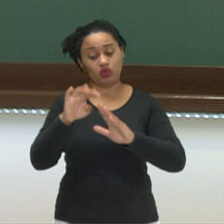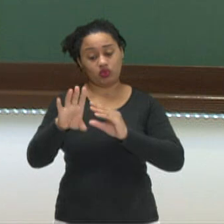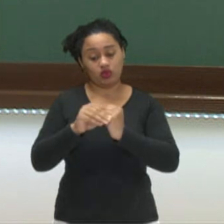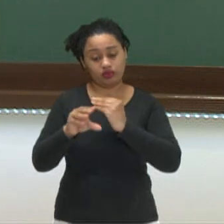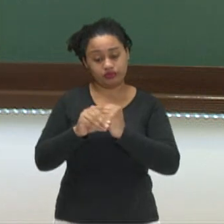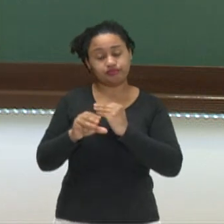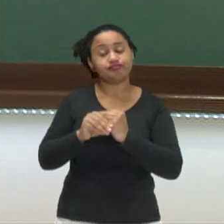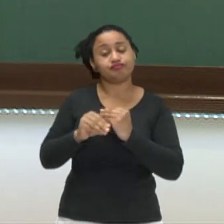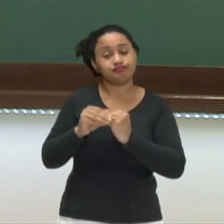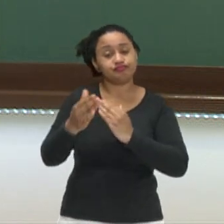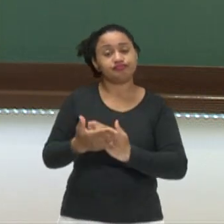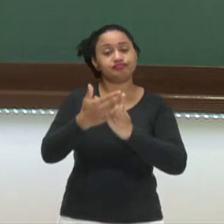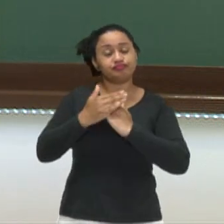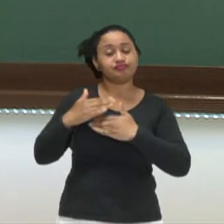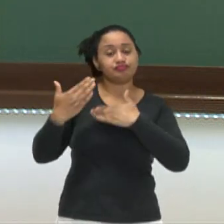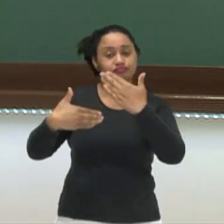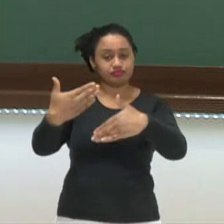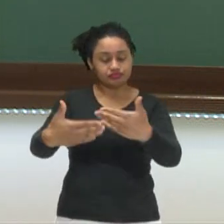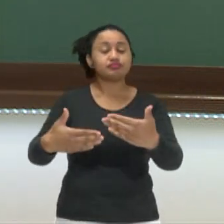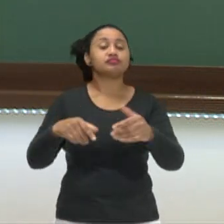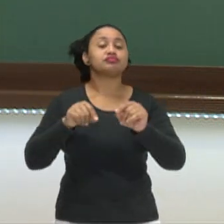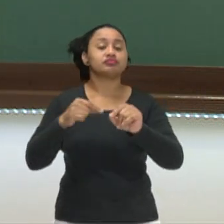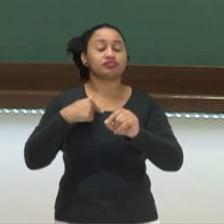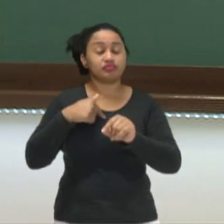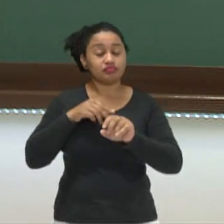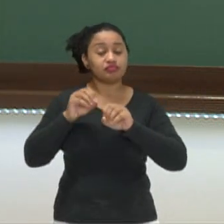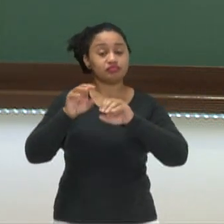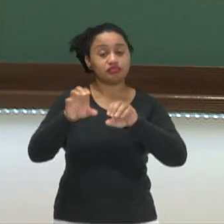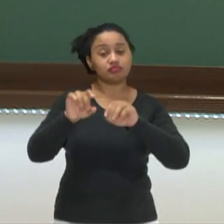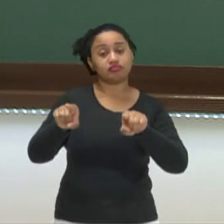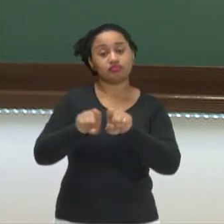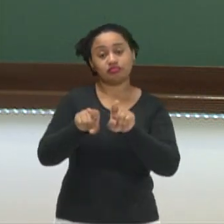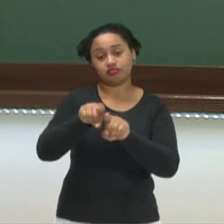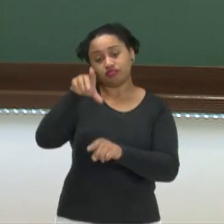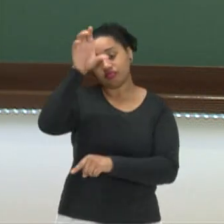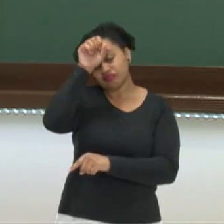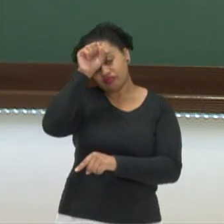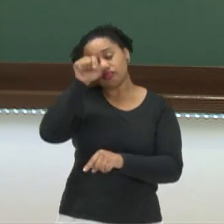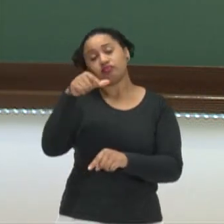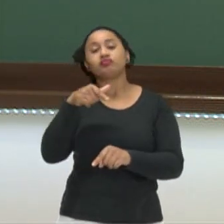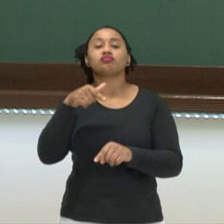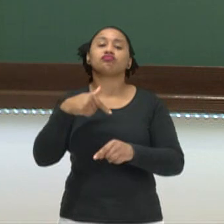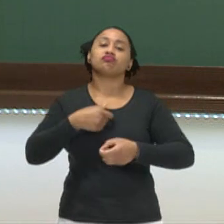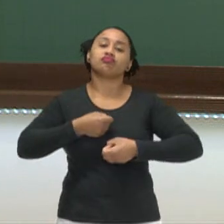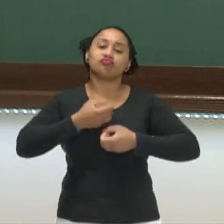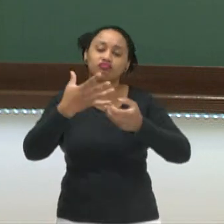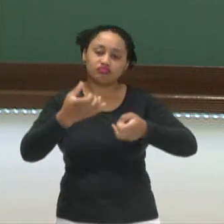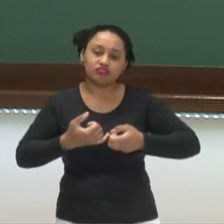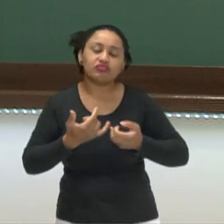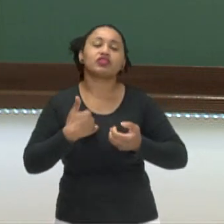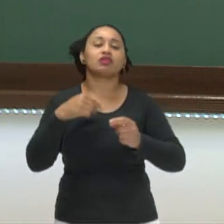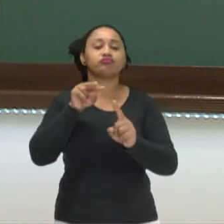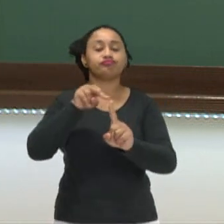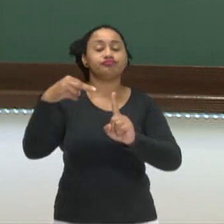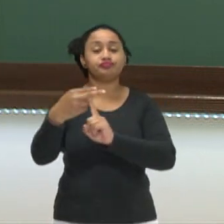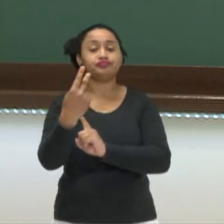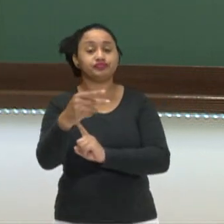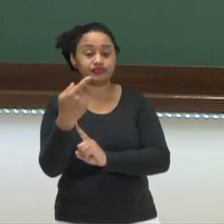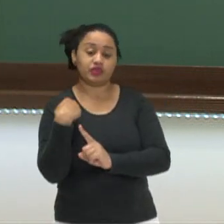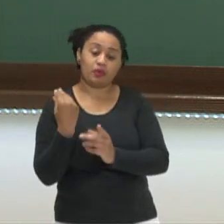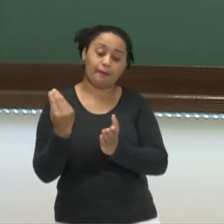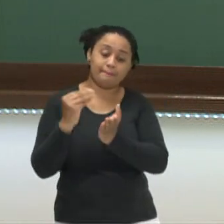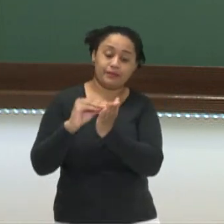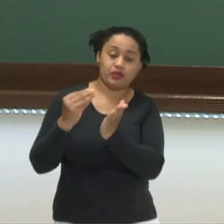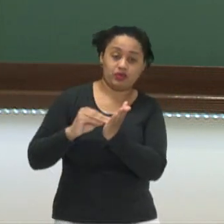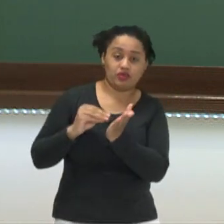complementa, ajudando no processo de ensino-aprendizado. Então, com as suas palavras, com o seu ponto de vista, coloca